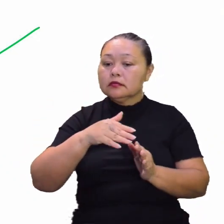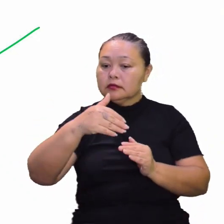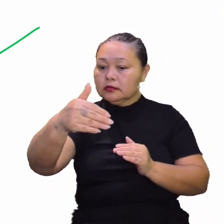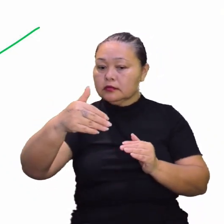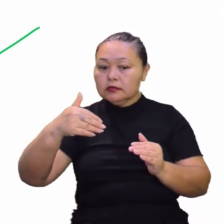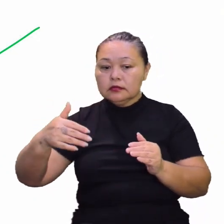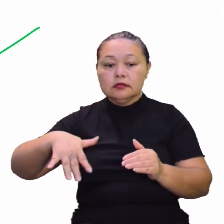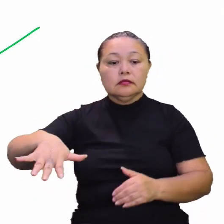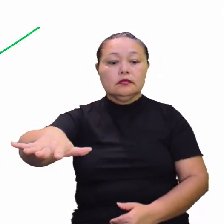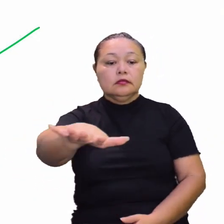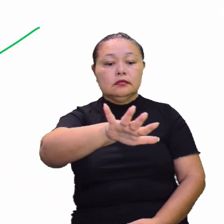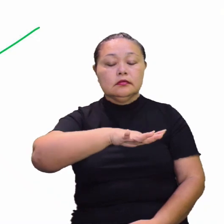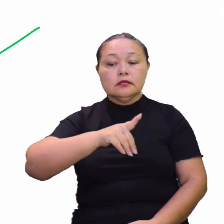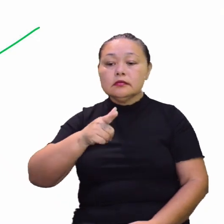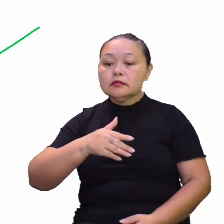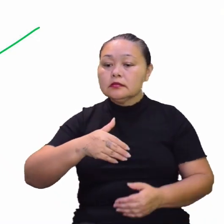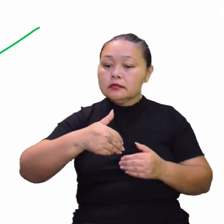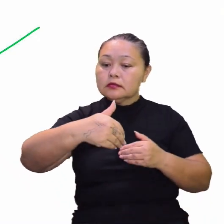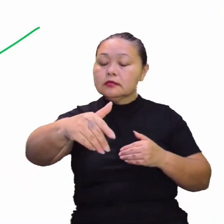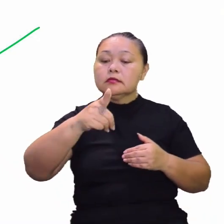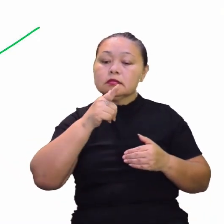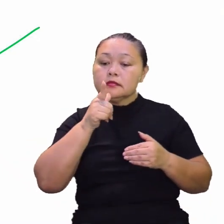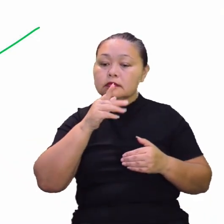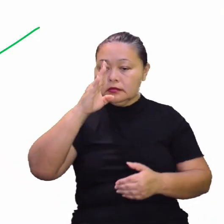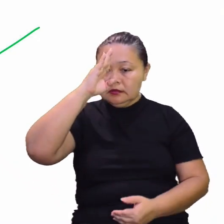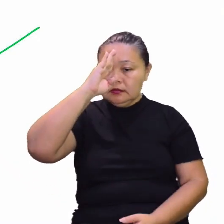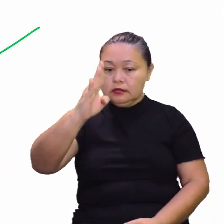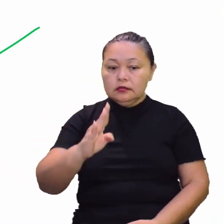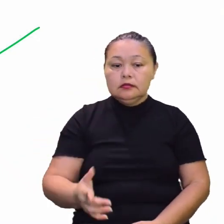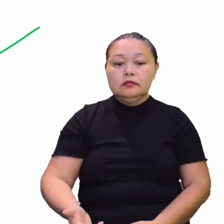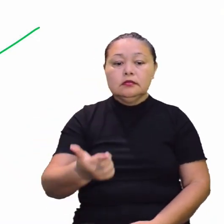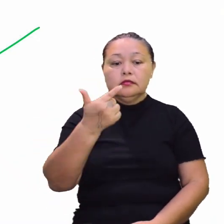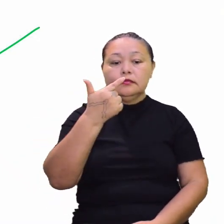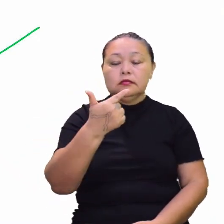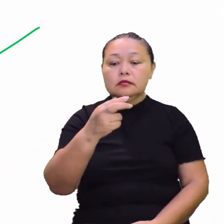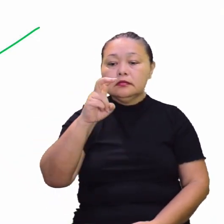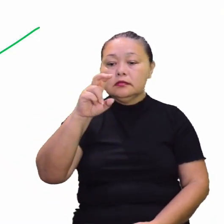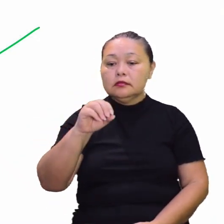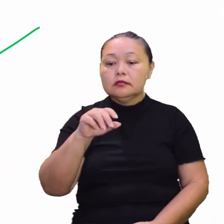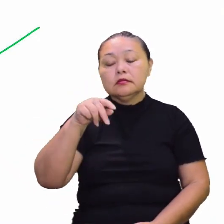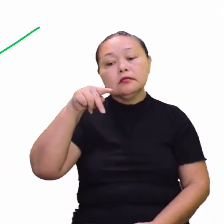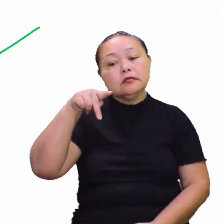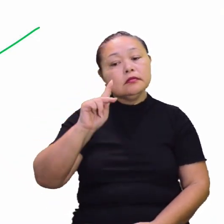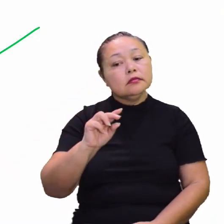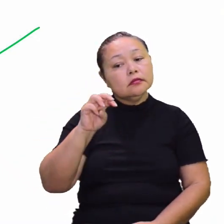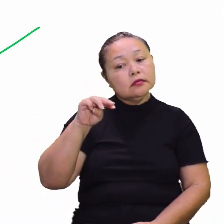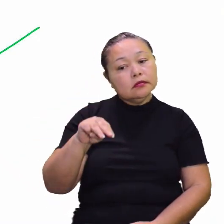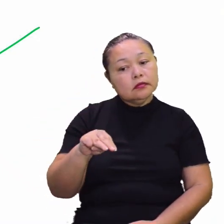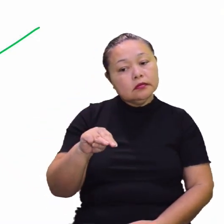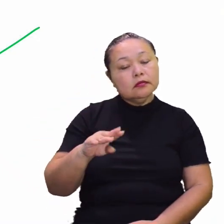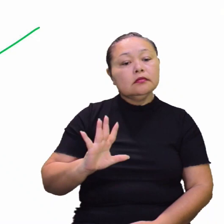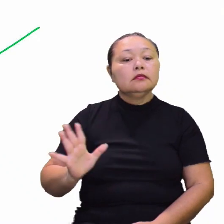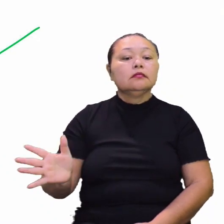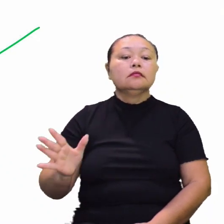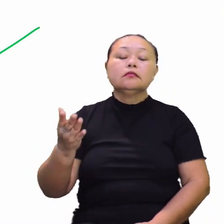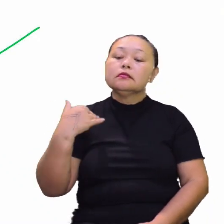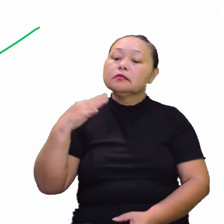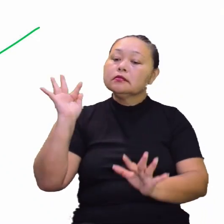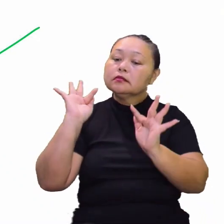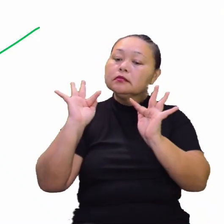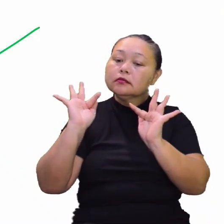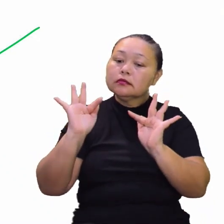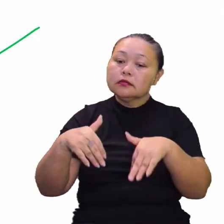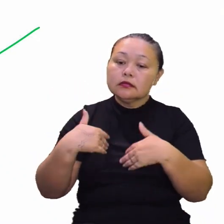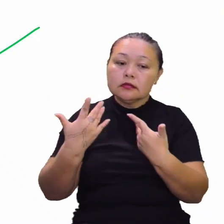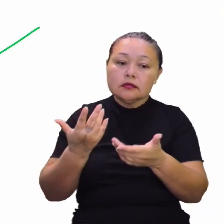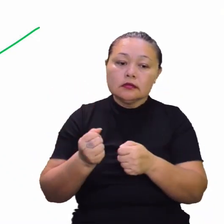rio principal, o tamanho do rio principal, 250 quilômetros. E para finalizar, bacia do Abunã, que